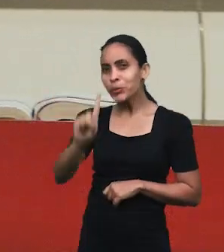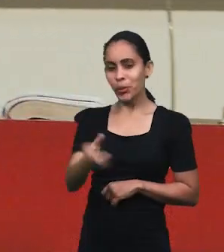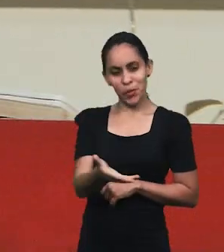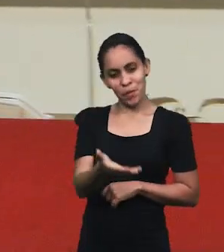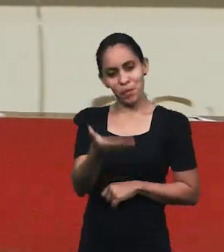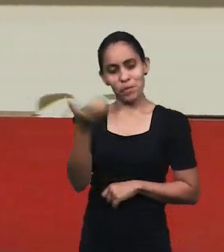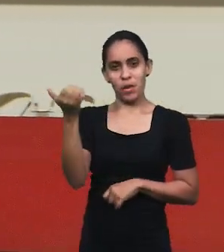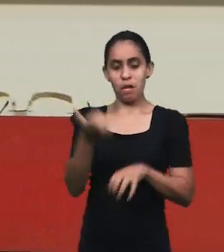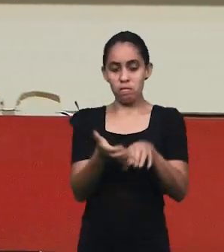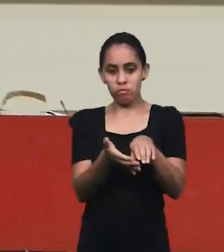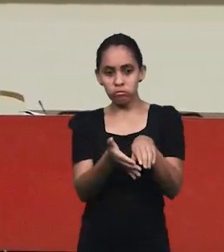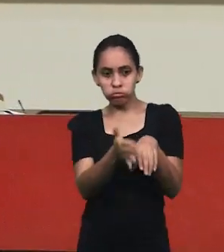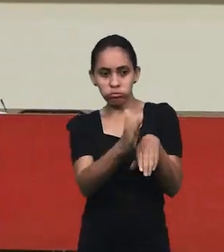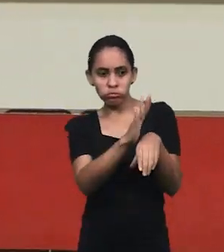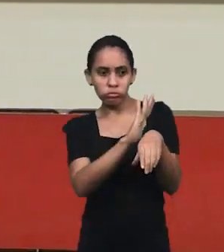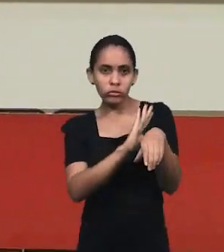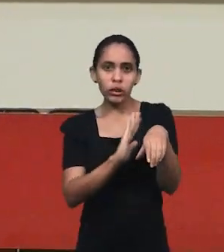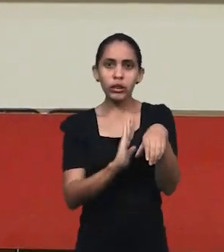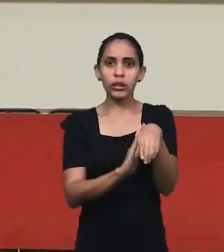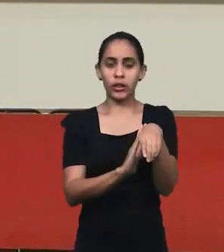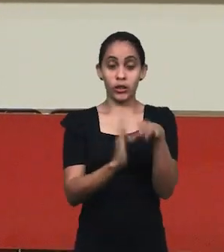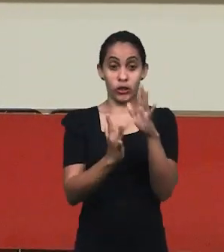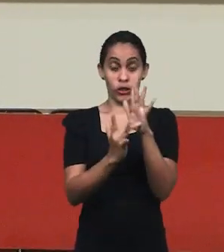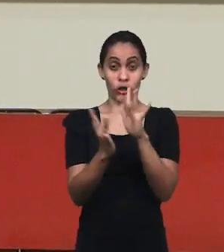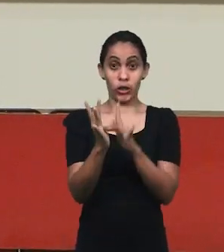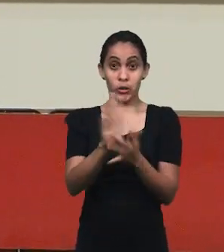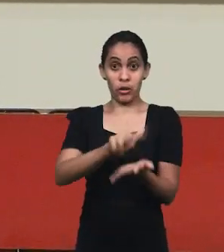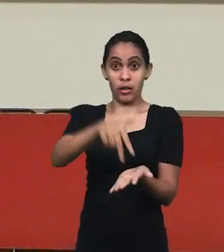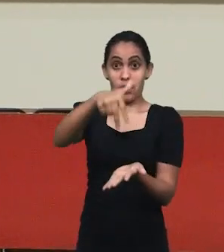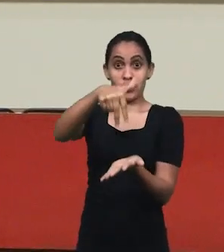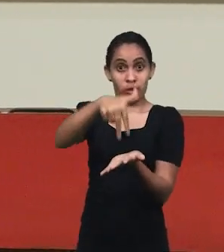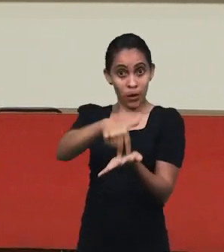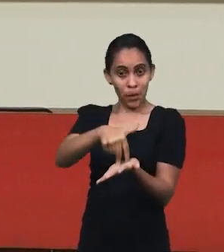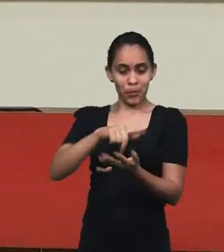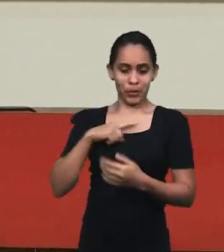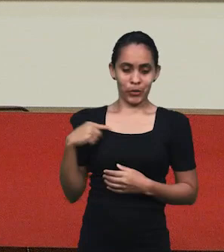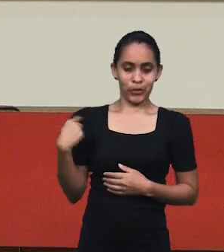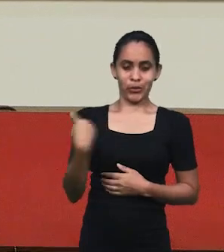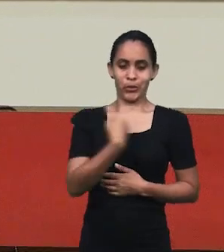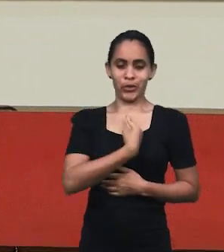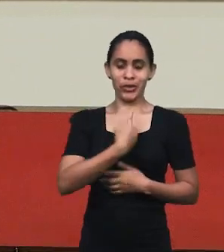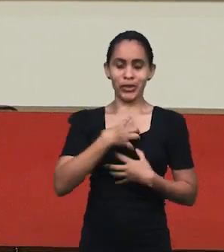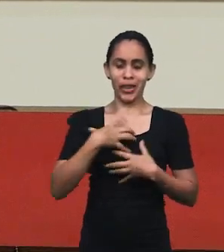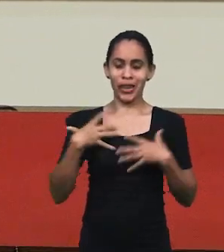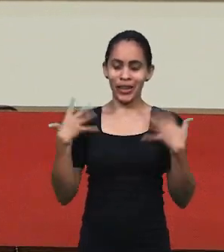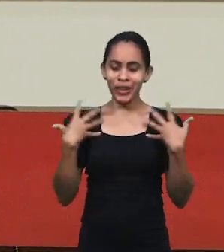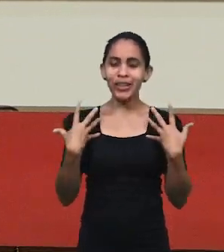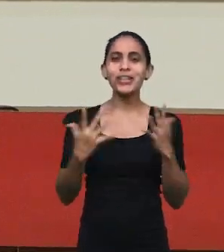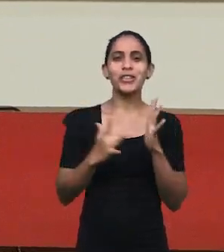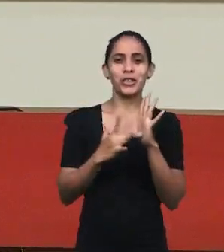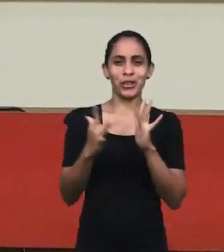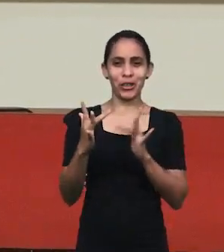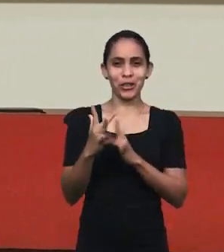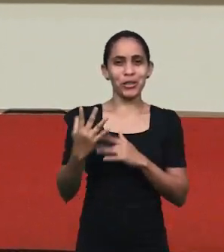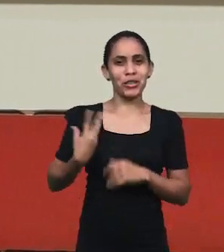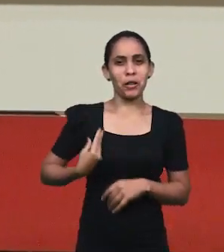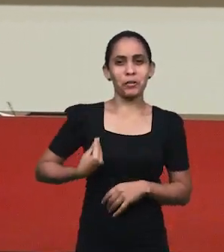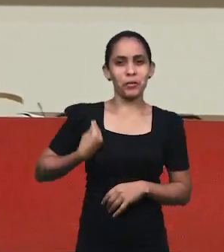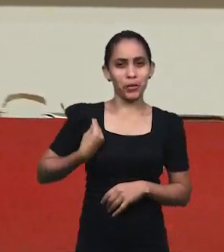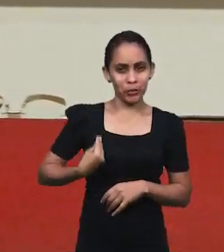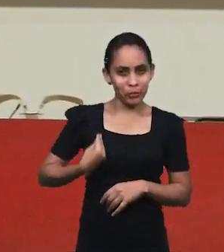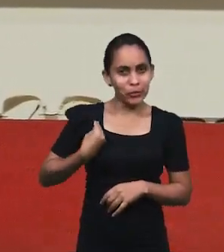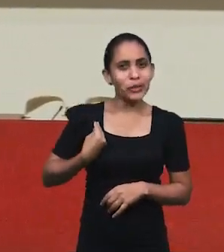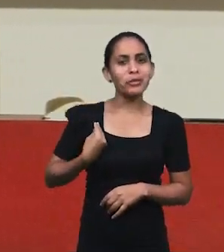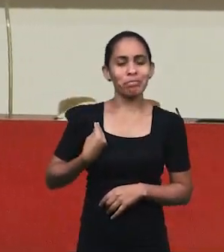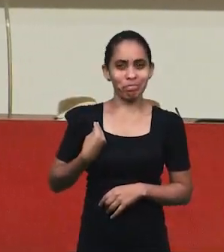E ele veio, e o sepulcro se abriu, e Jesus ressuscitou, e para nossa alegria, Ele está